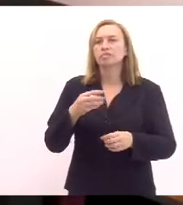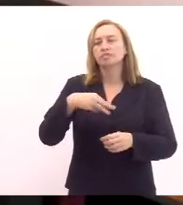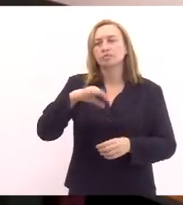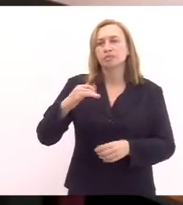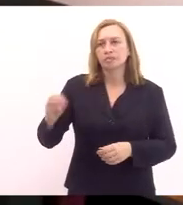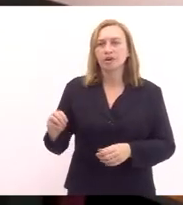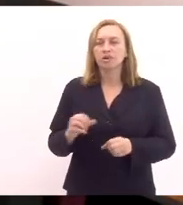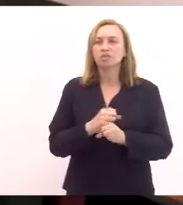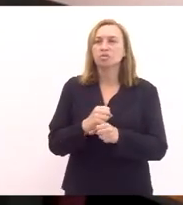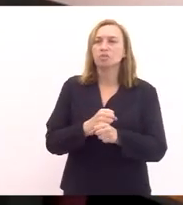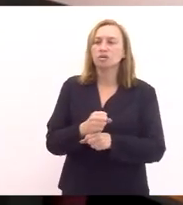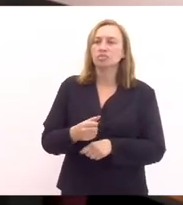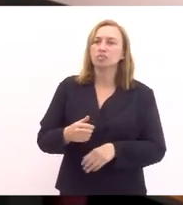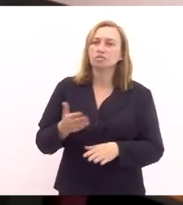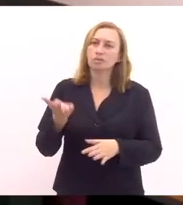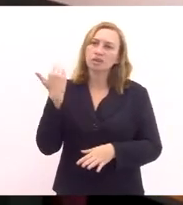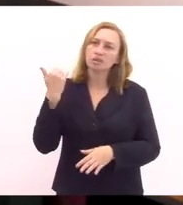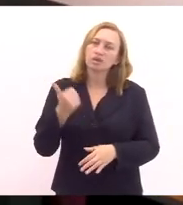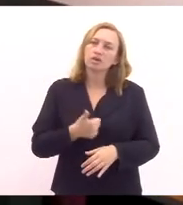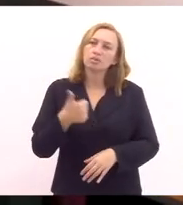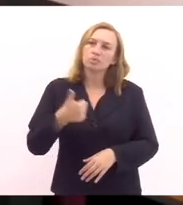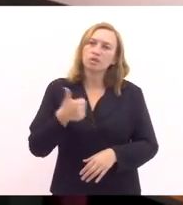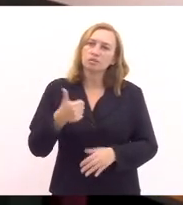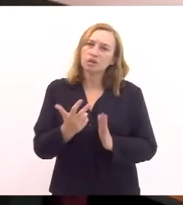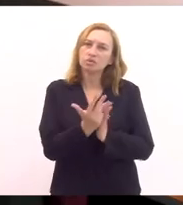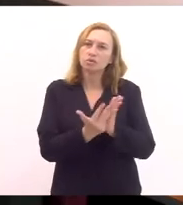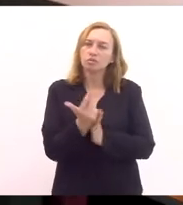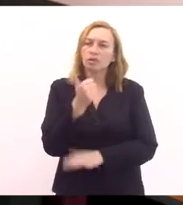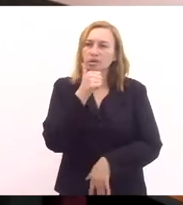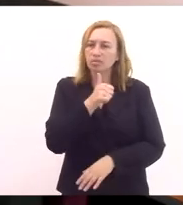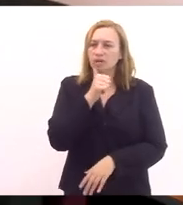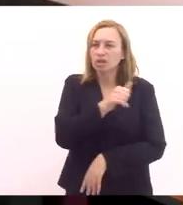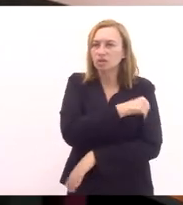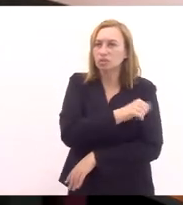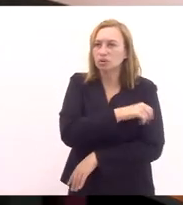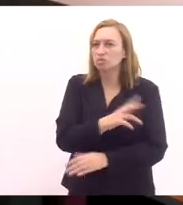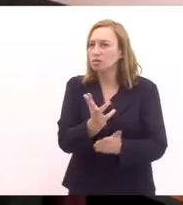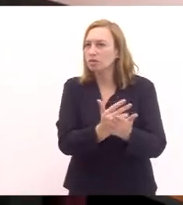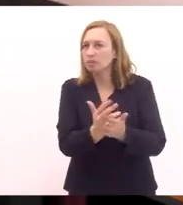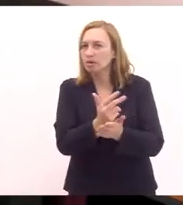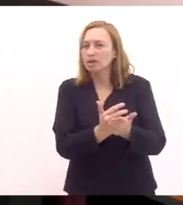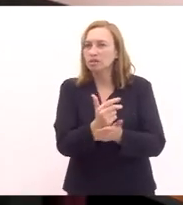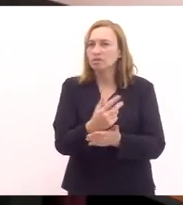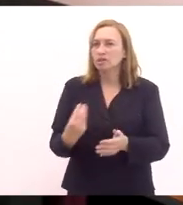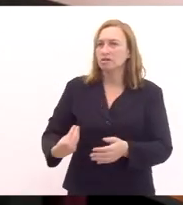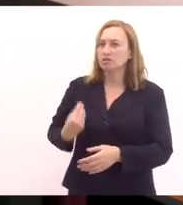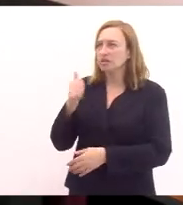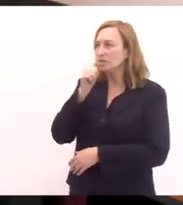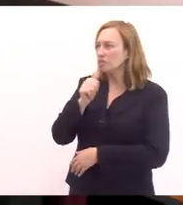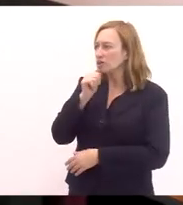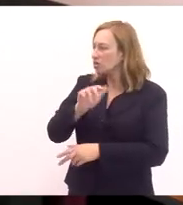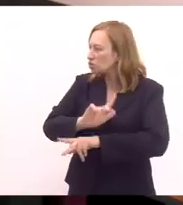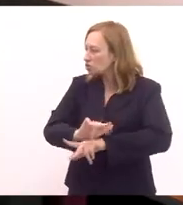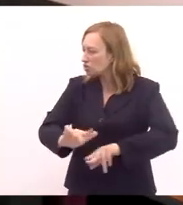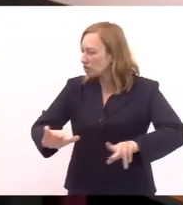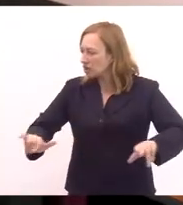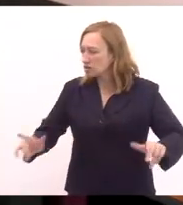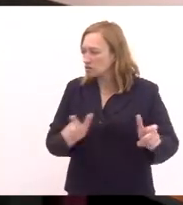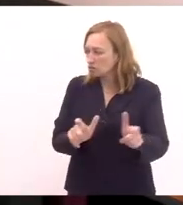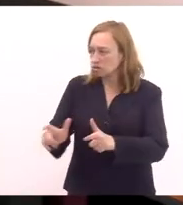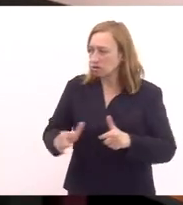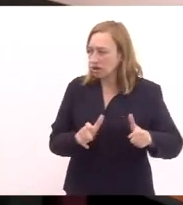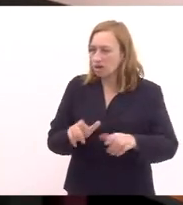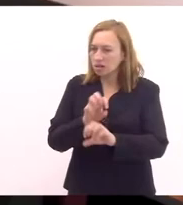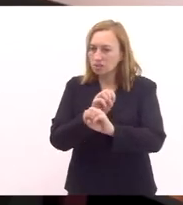maio do ano passado a primeira versão do mapa da mulher carioca que é um mapeamento sobre a condição da mulher nos mais diversos aspectos